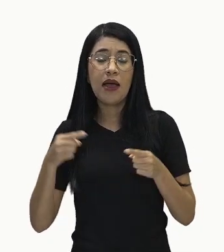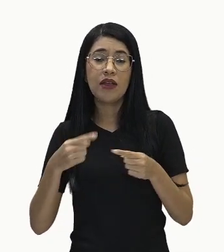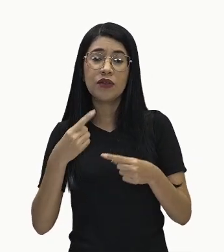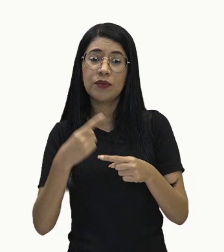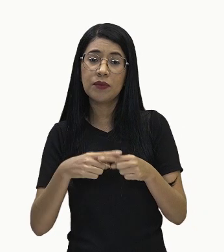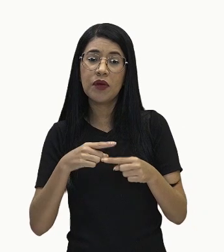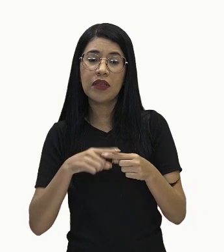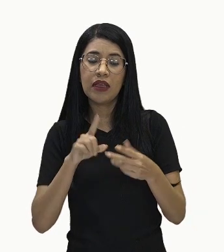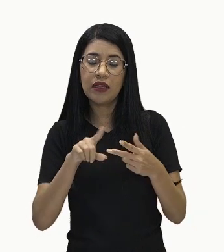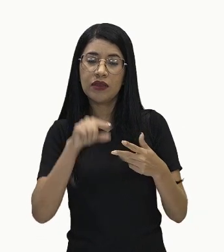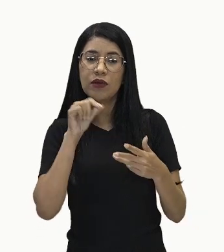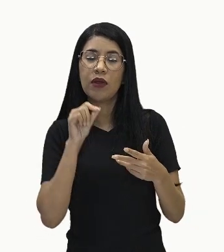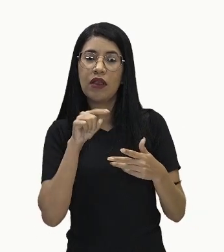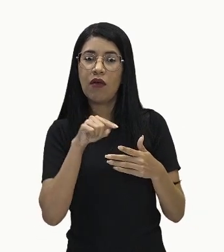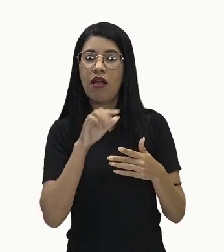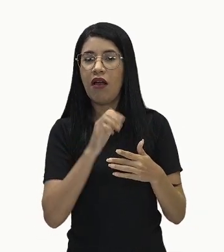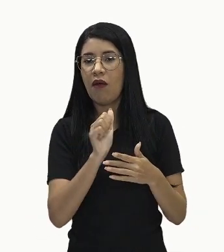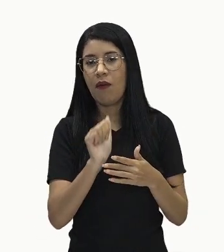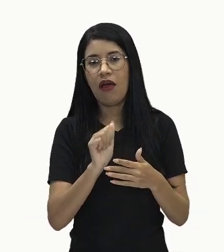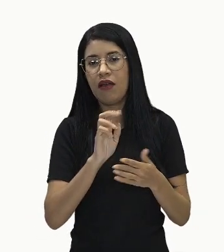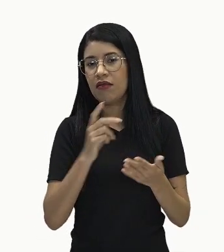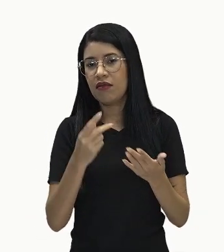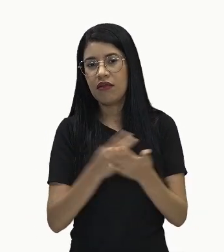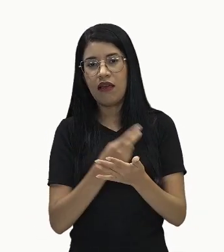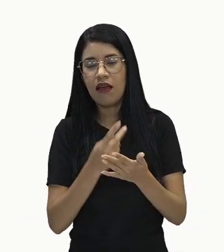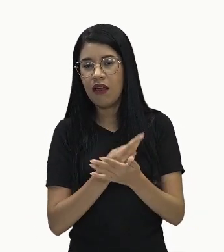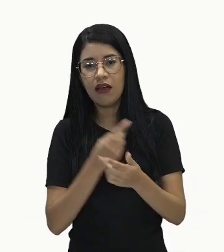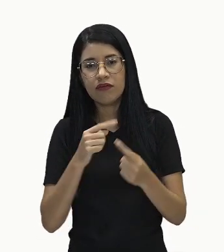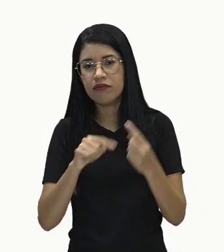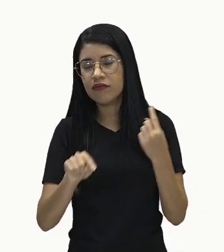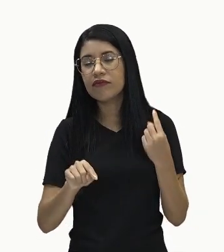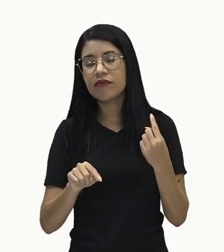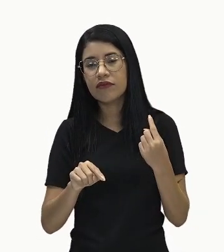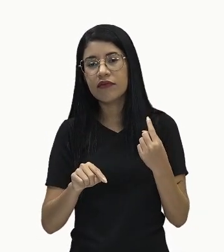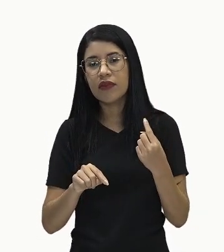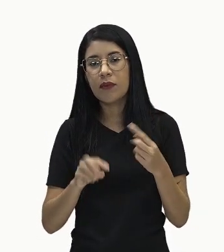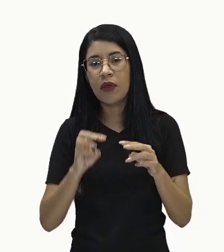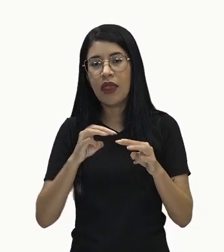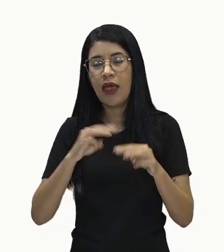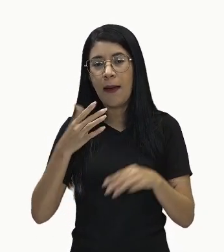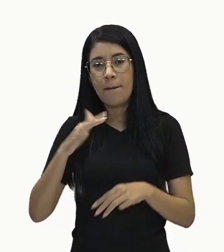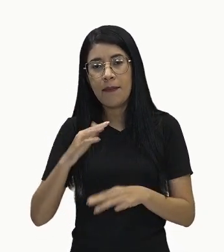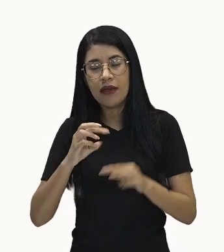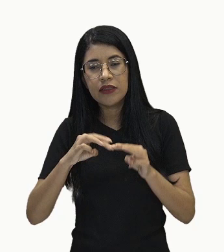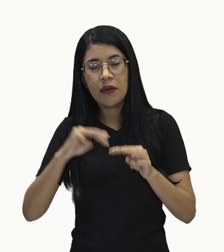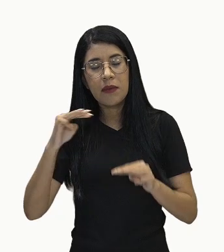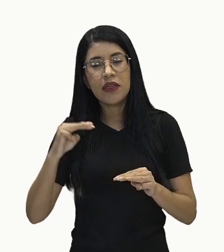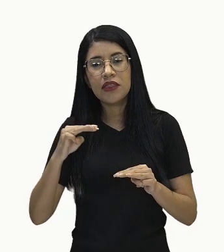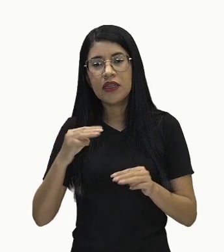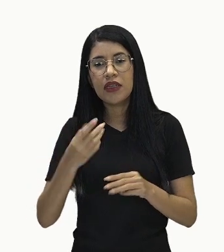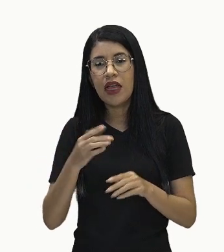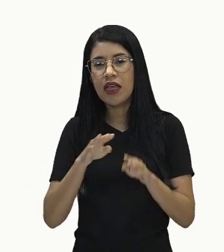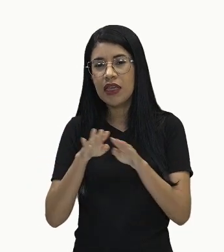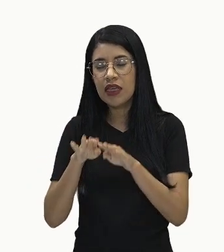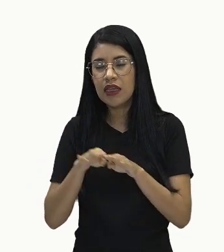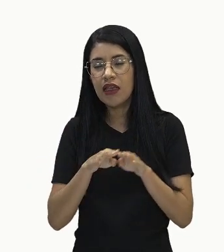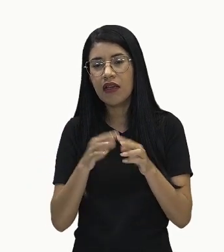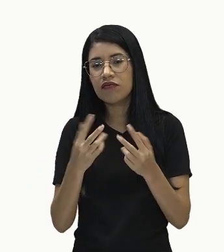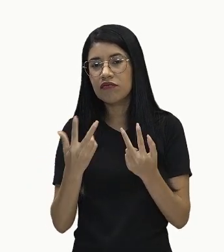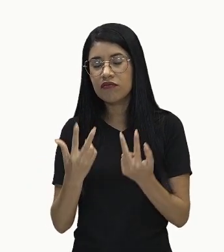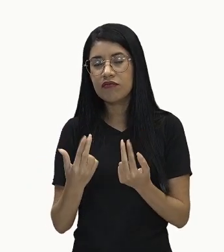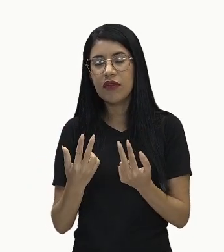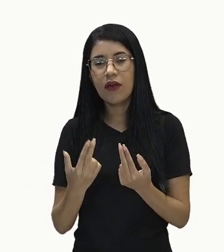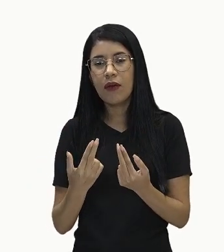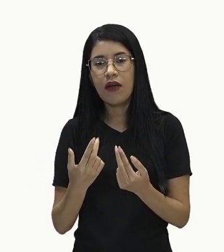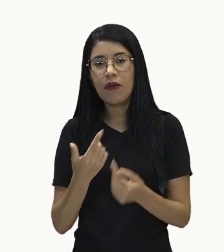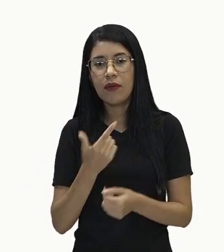atenção nisso. Pô, mas Marco não foi o melhor? Foi. Mas a justificativa que você usou para marcar a alternativa A não condiz com a verdade,